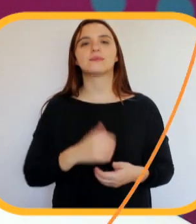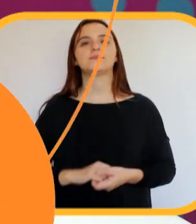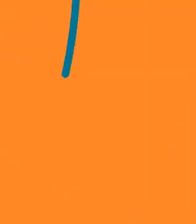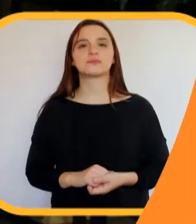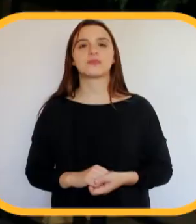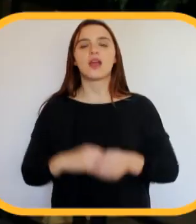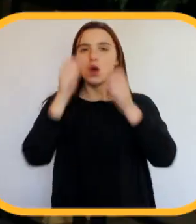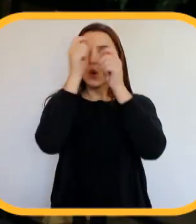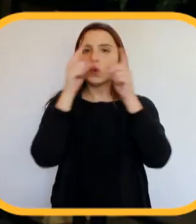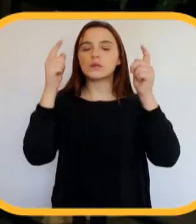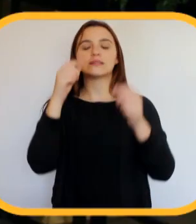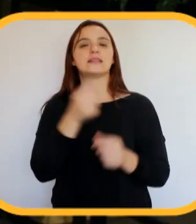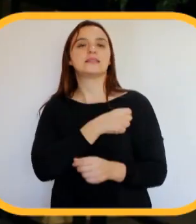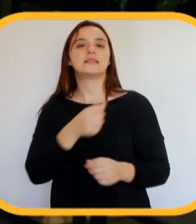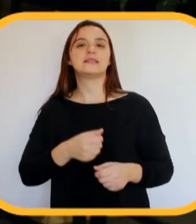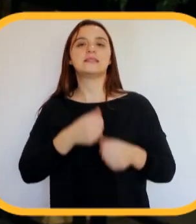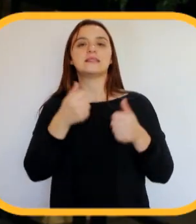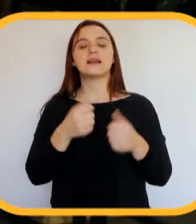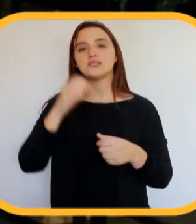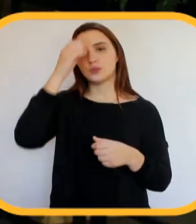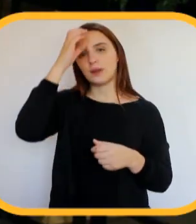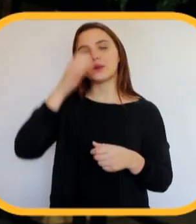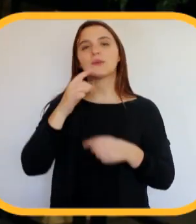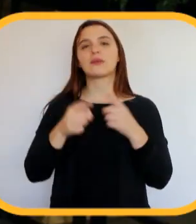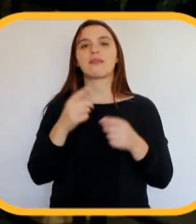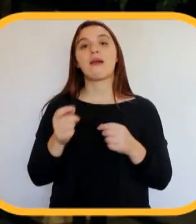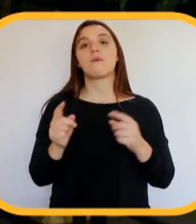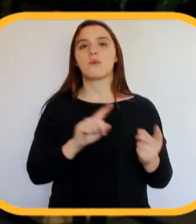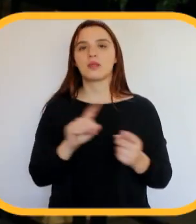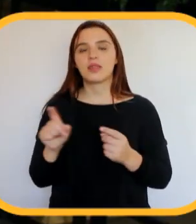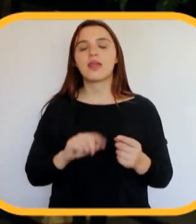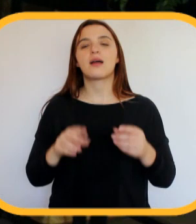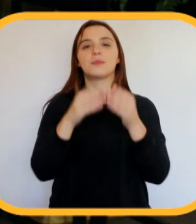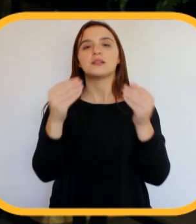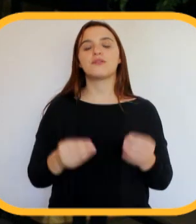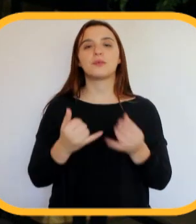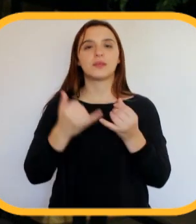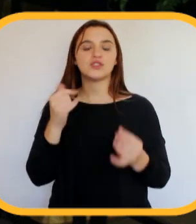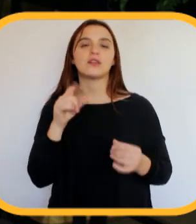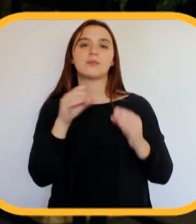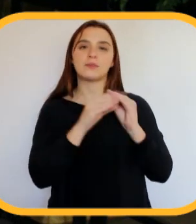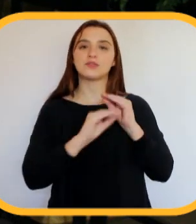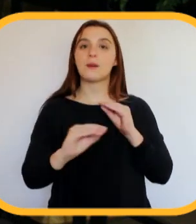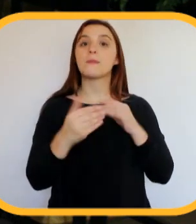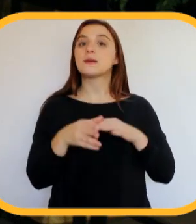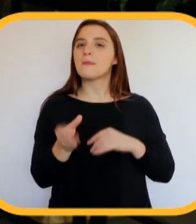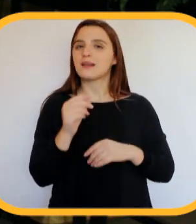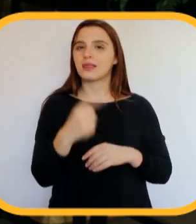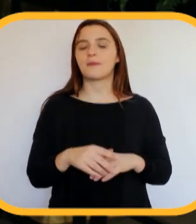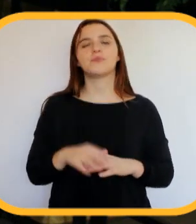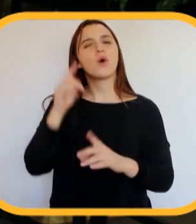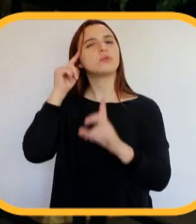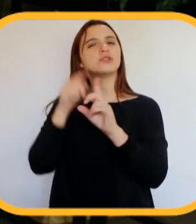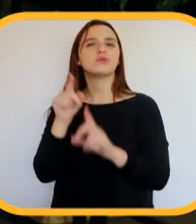ambiente. O conceito Smart Cities abrange mais do que a mobilidade, as plataformas digitais ou a